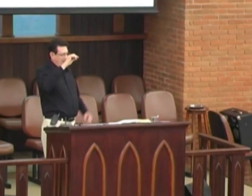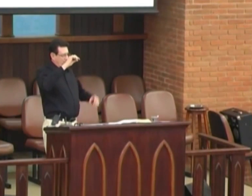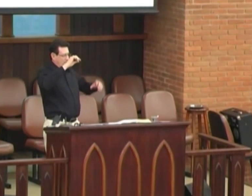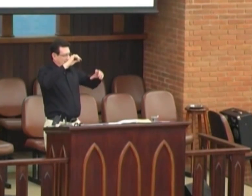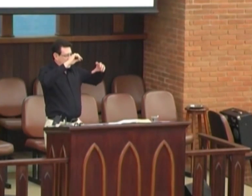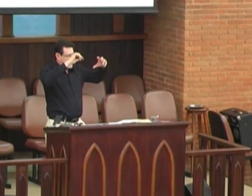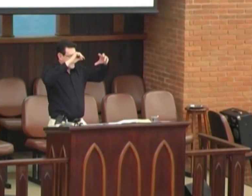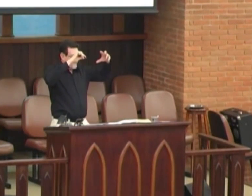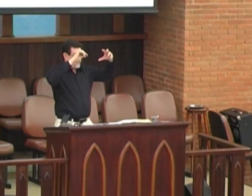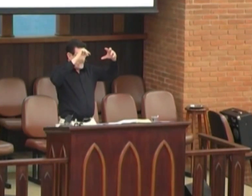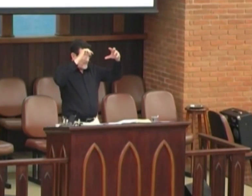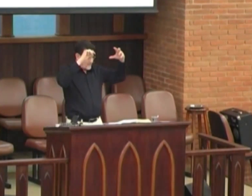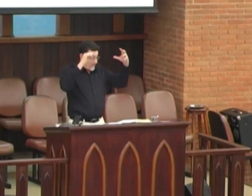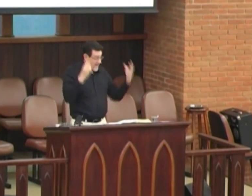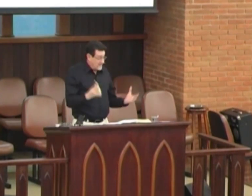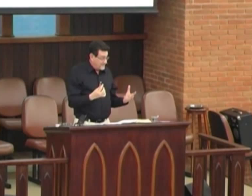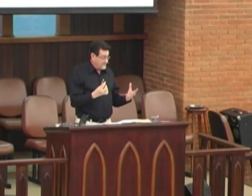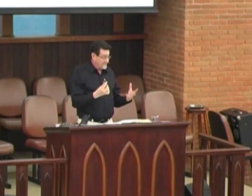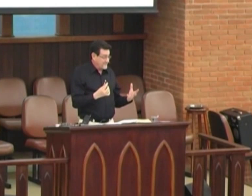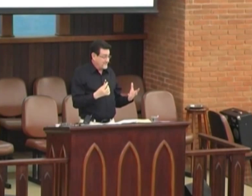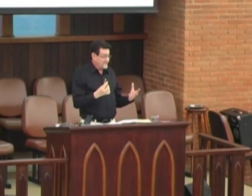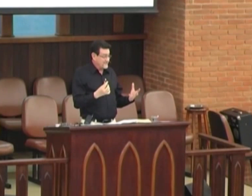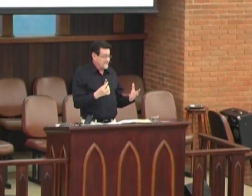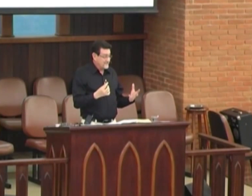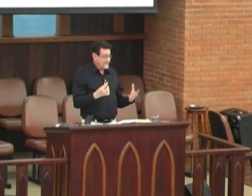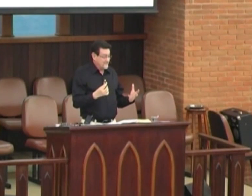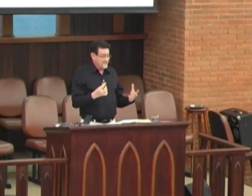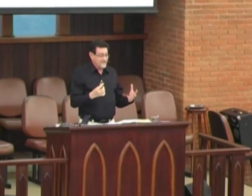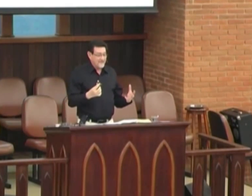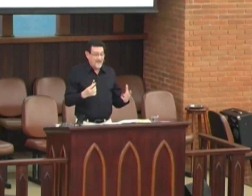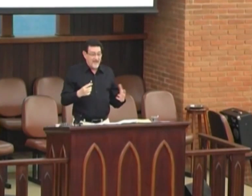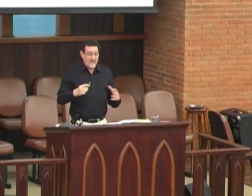ele é um Deus pessoal,